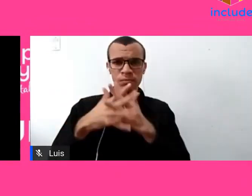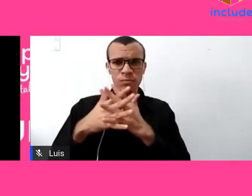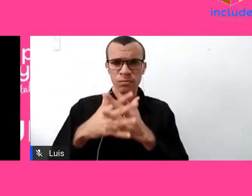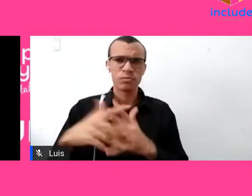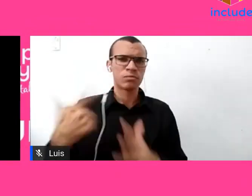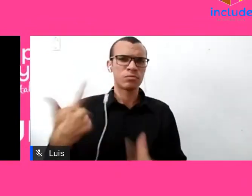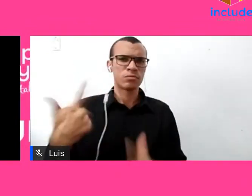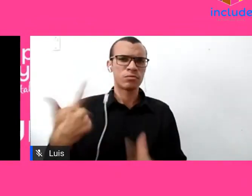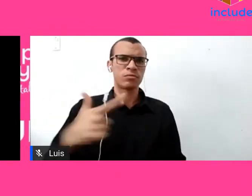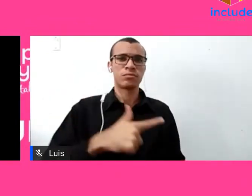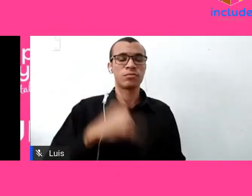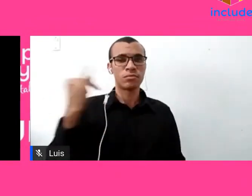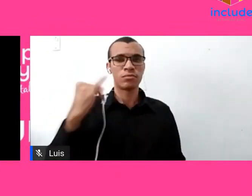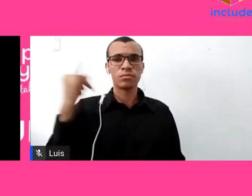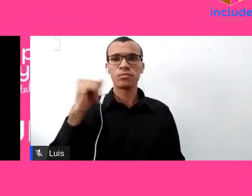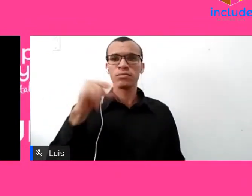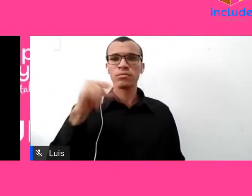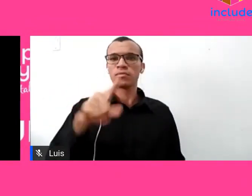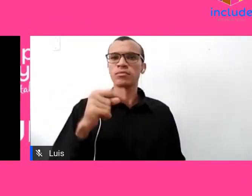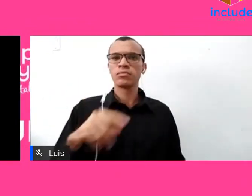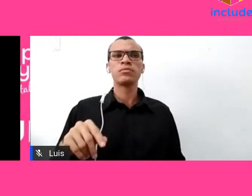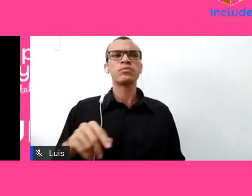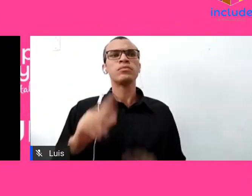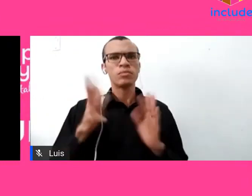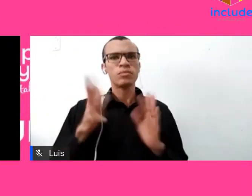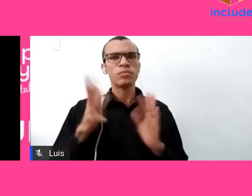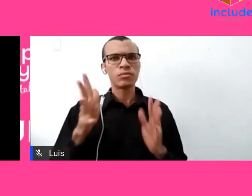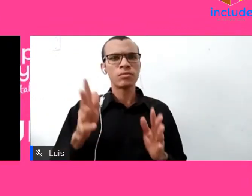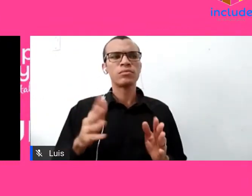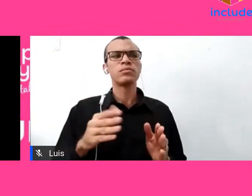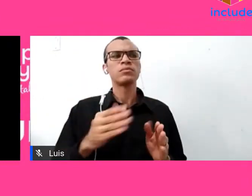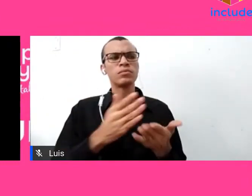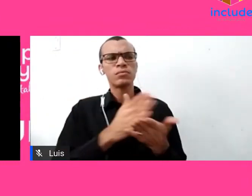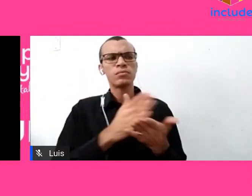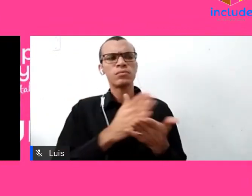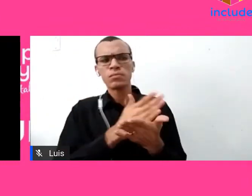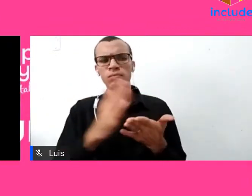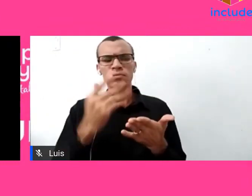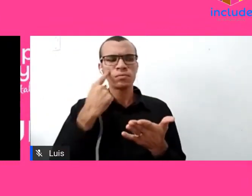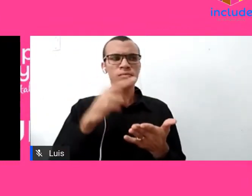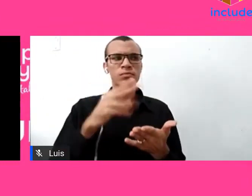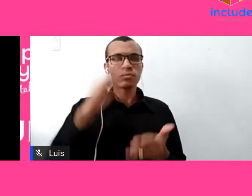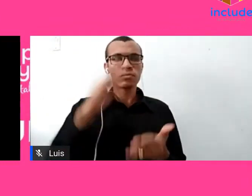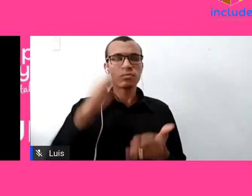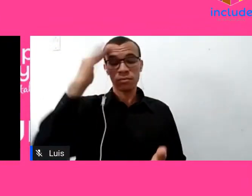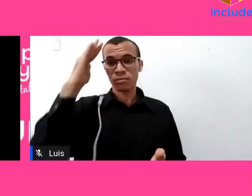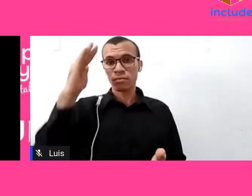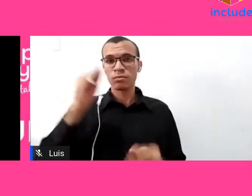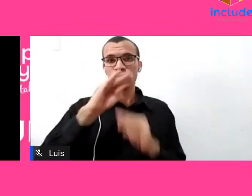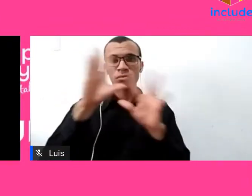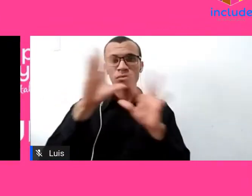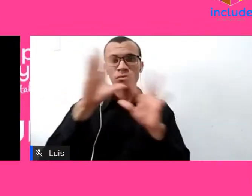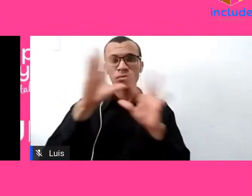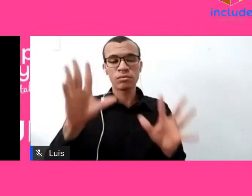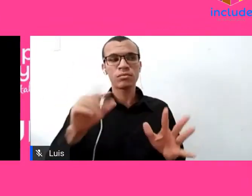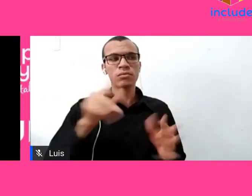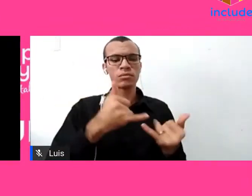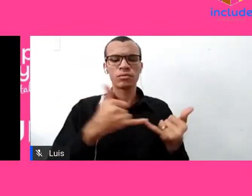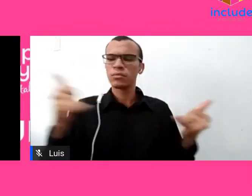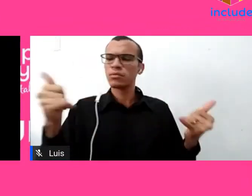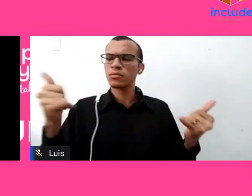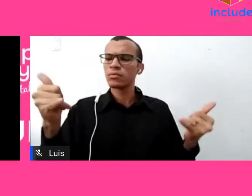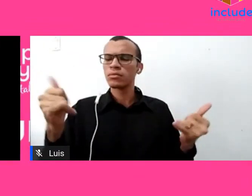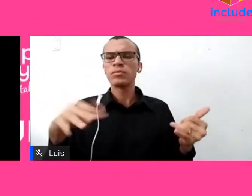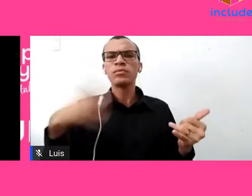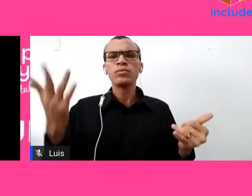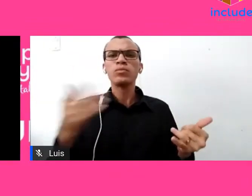importante você ter esse discernimento, esse controle de qual linha representa qual